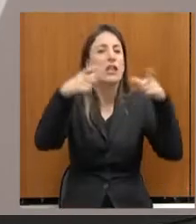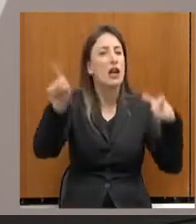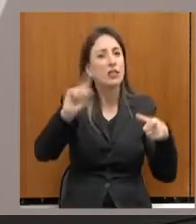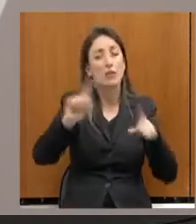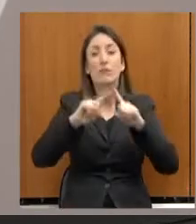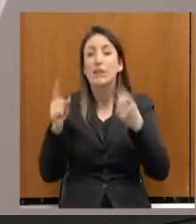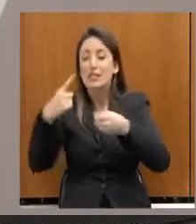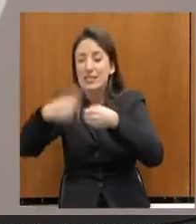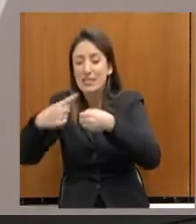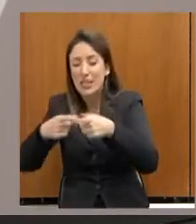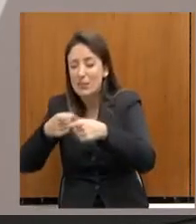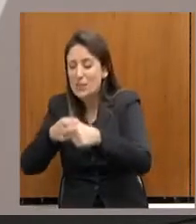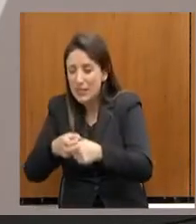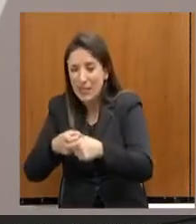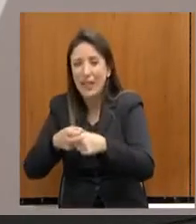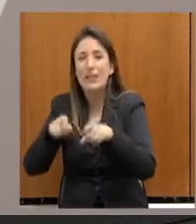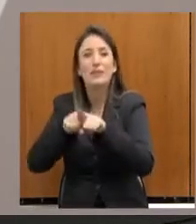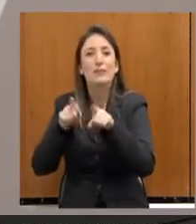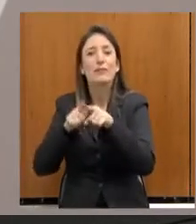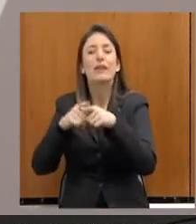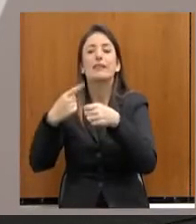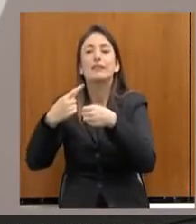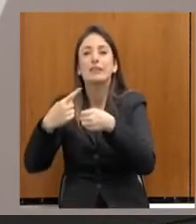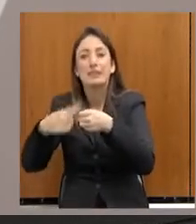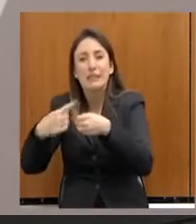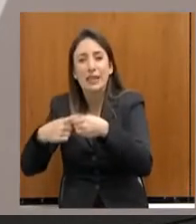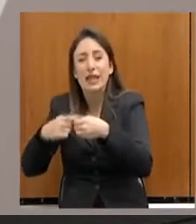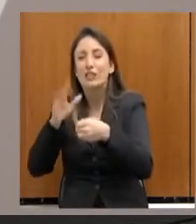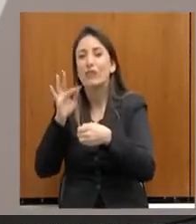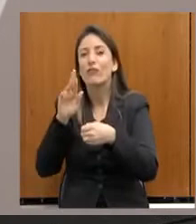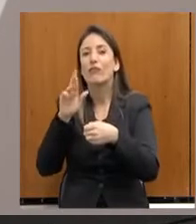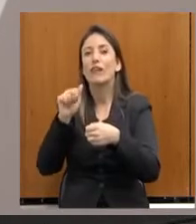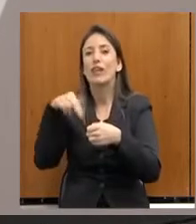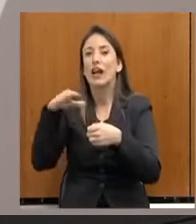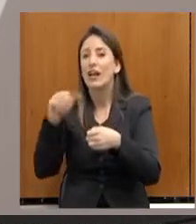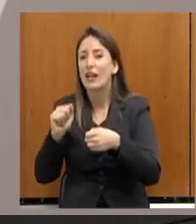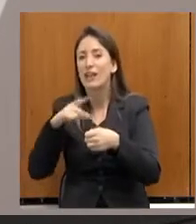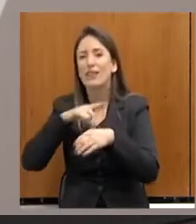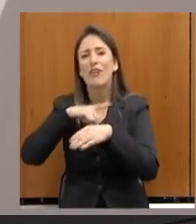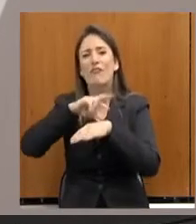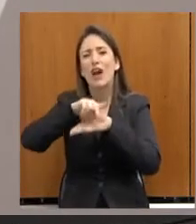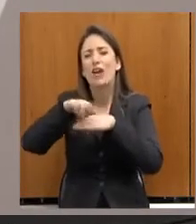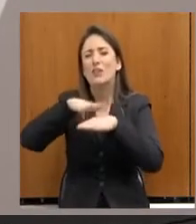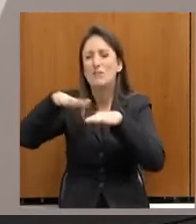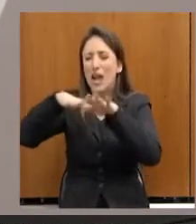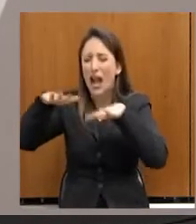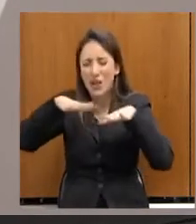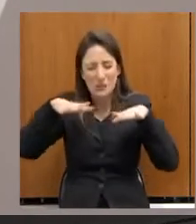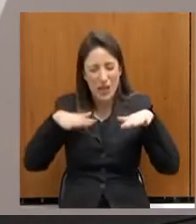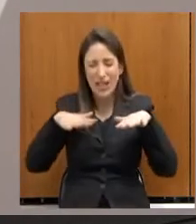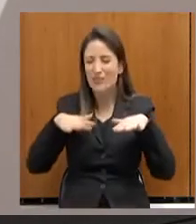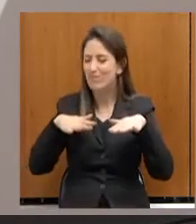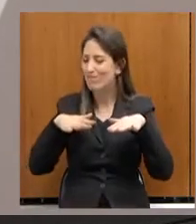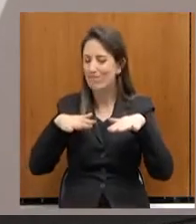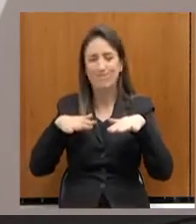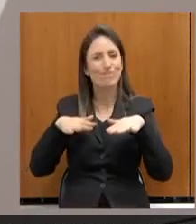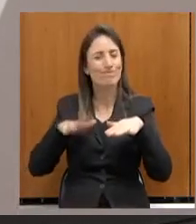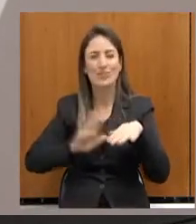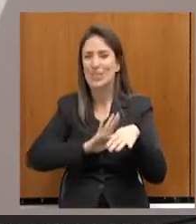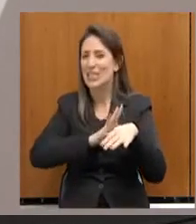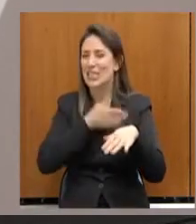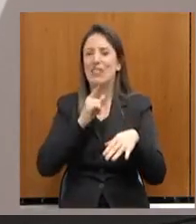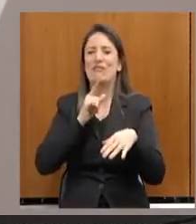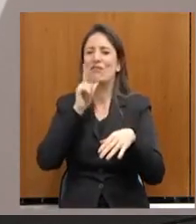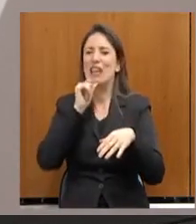vários bairros é desse jeito e resolve eu não entendo que não adianta é um uma coisa não